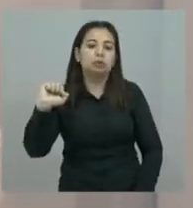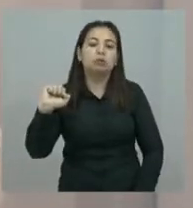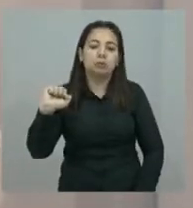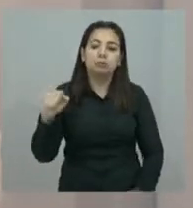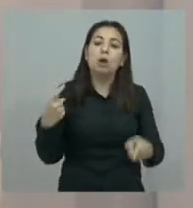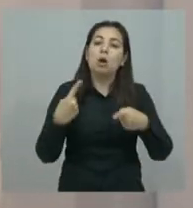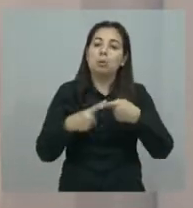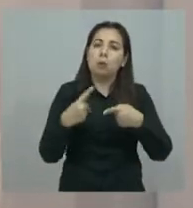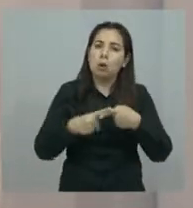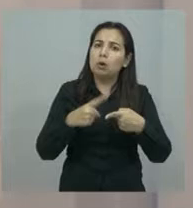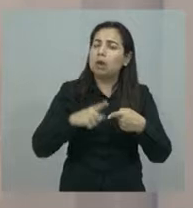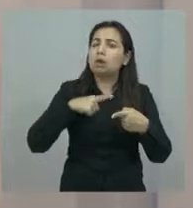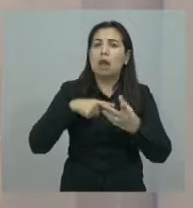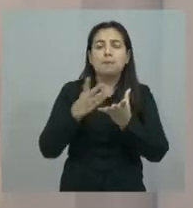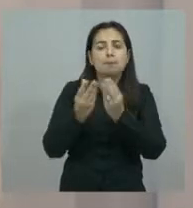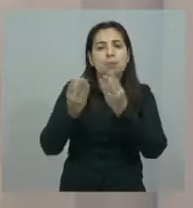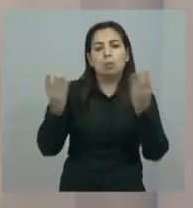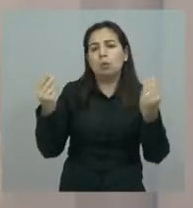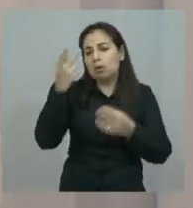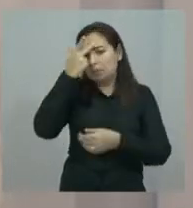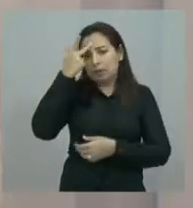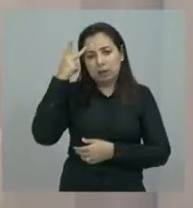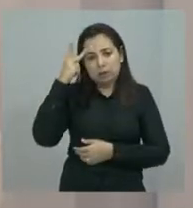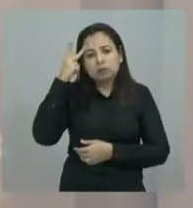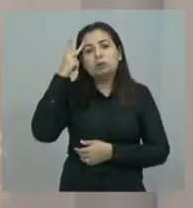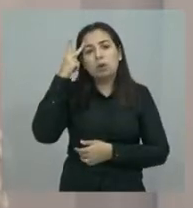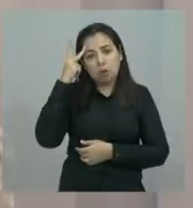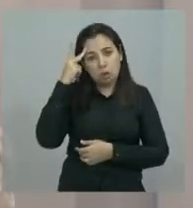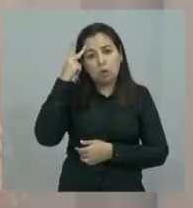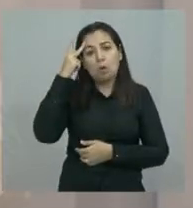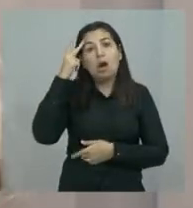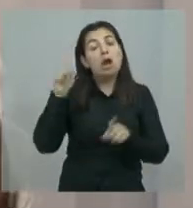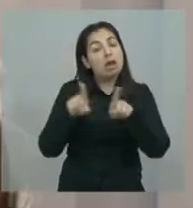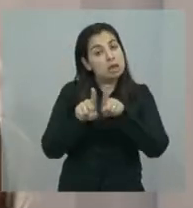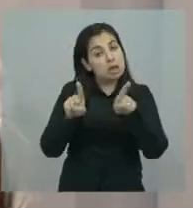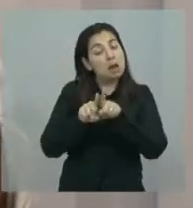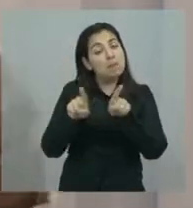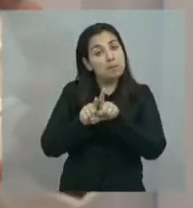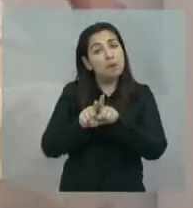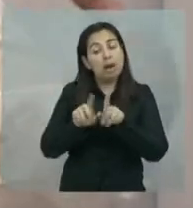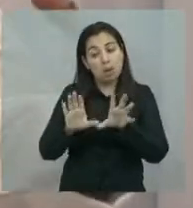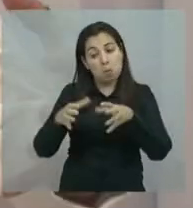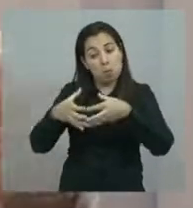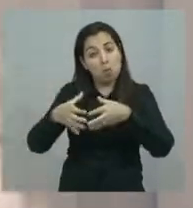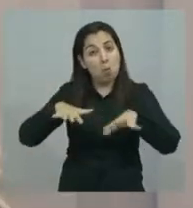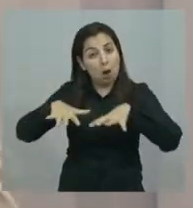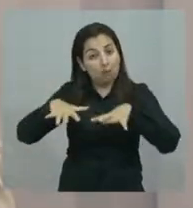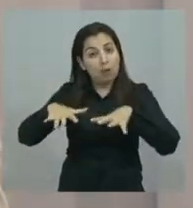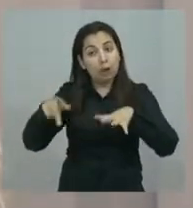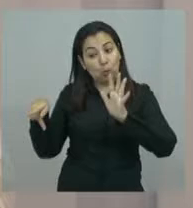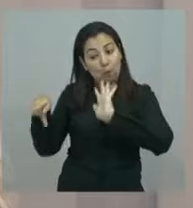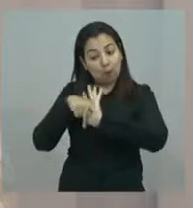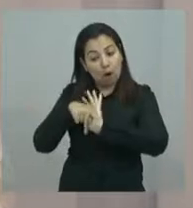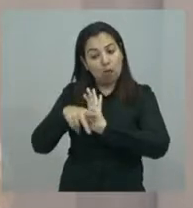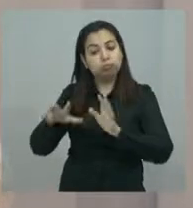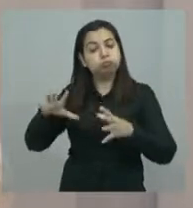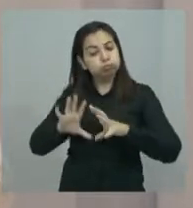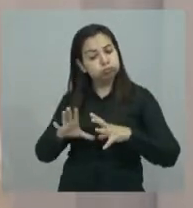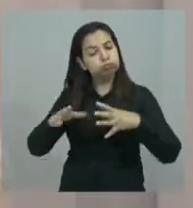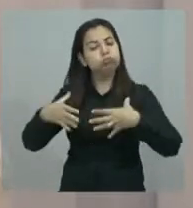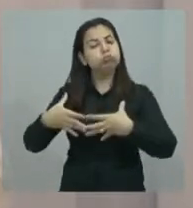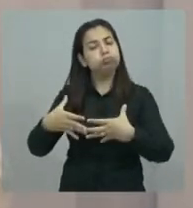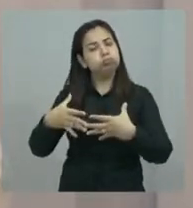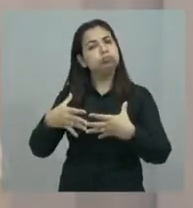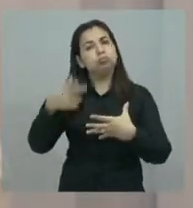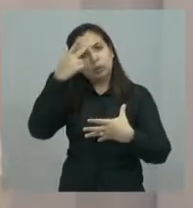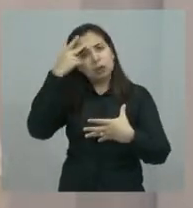das grandes demandas e do movimento AIDS ser um movimento organizado, bastante organizado, nós somos bem organizados. Tem as